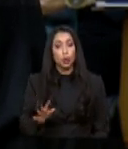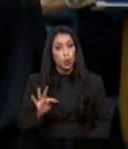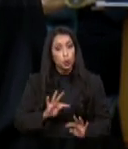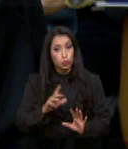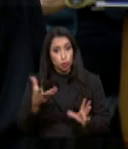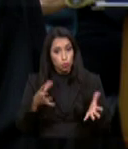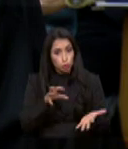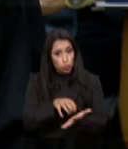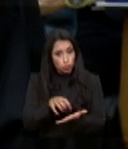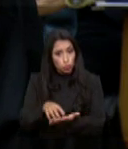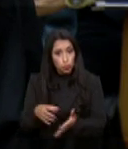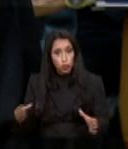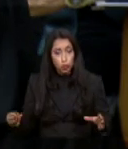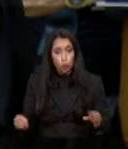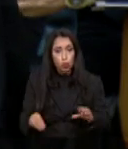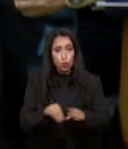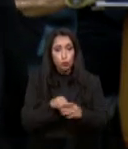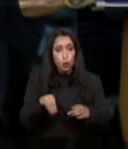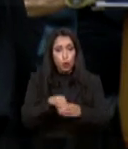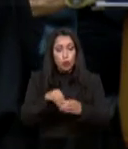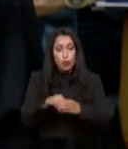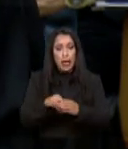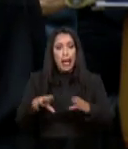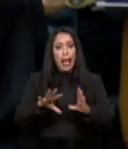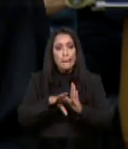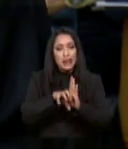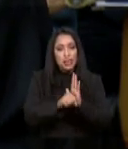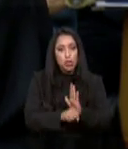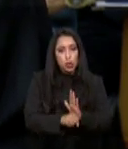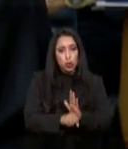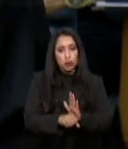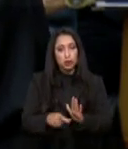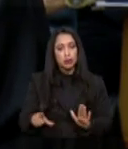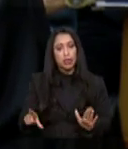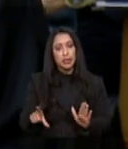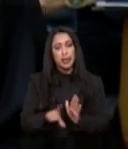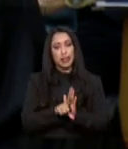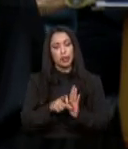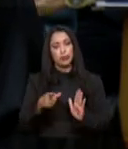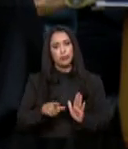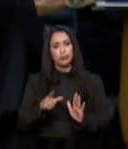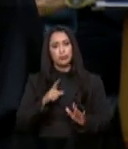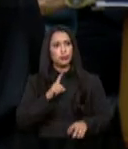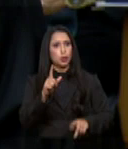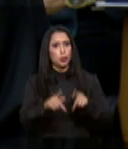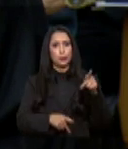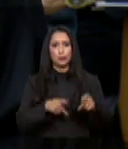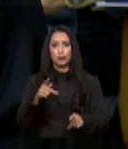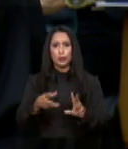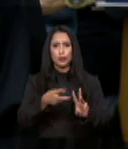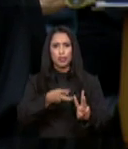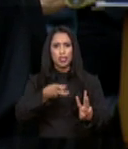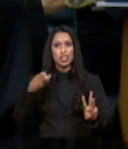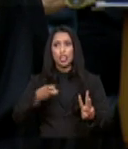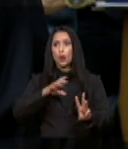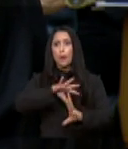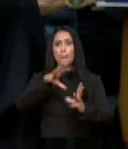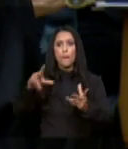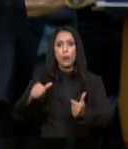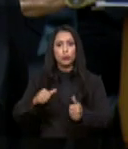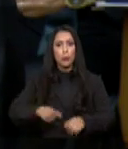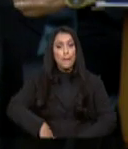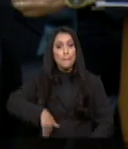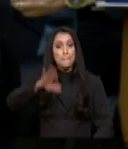indígena Vale do Javari, localizada no extremo oeste do estado do Amazonas, possui a maior concentração de povos indígenas do mundo.